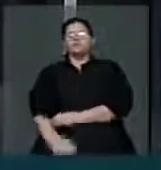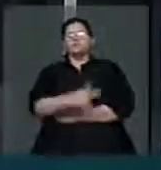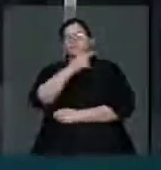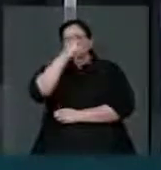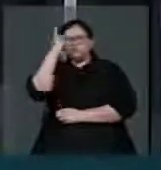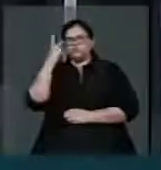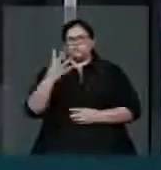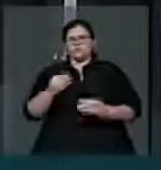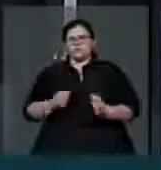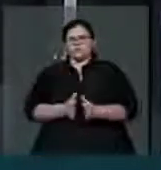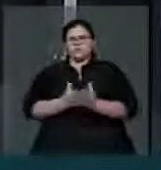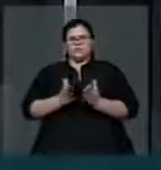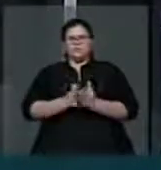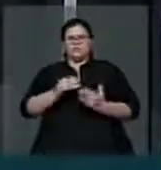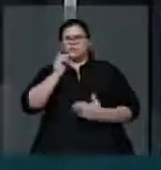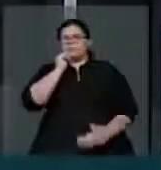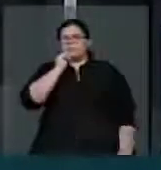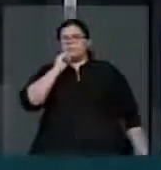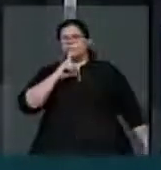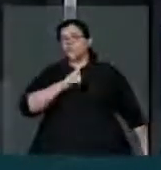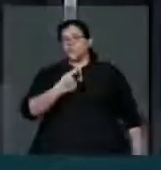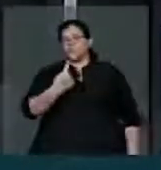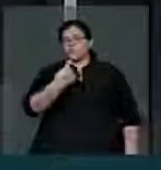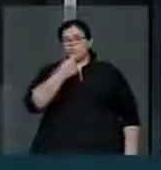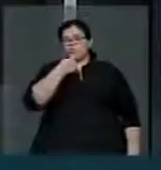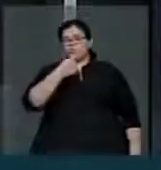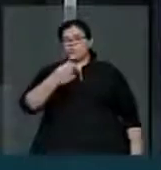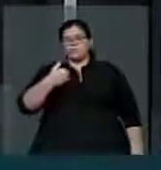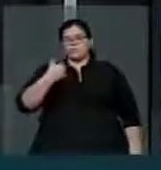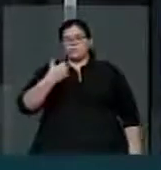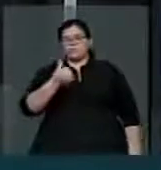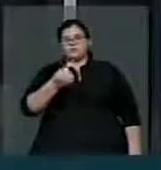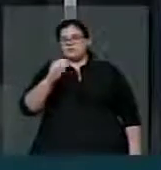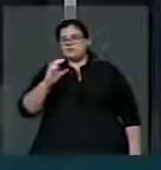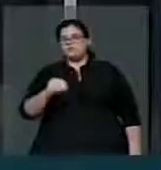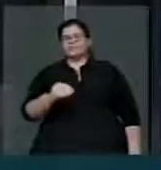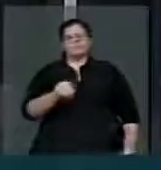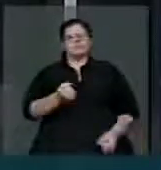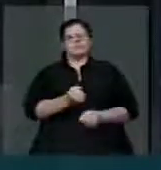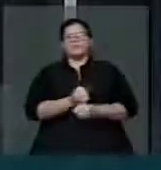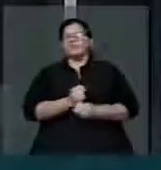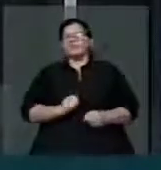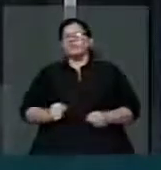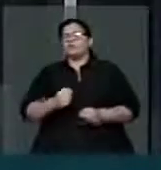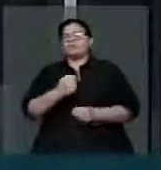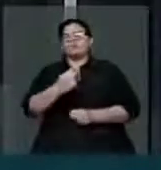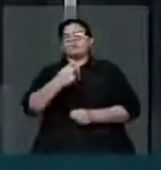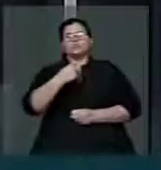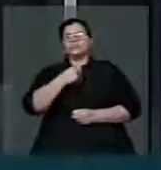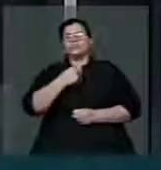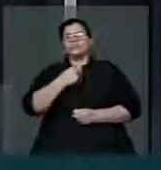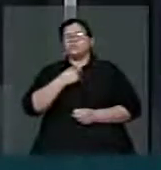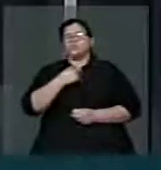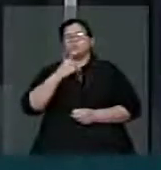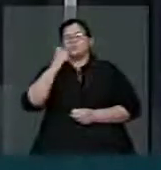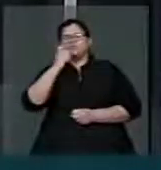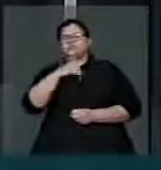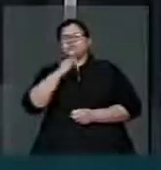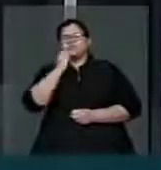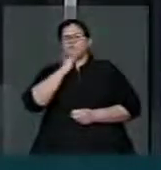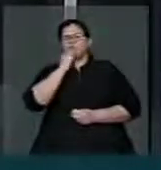por exemplo, um senhor de 69 anos, completamente impossibilitado, dada a sua idade e a dificuldade do terreno, de